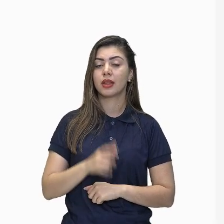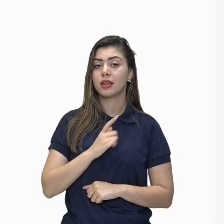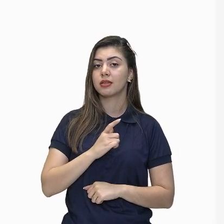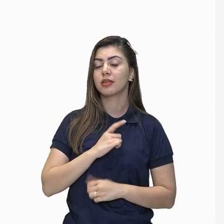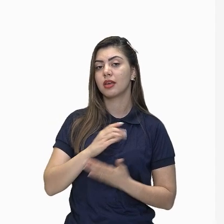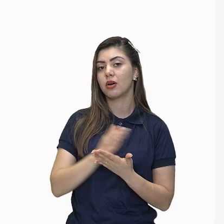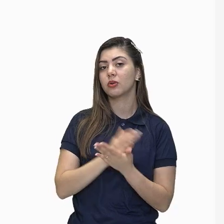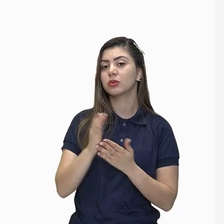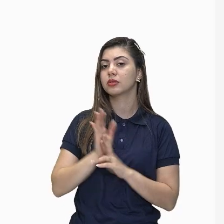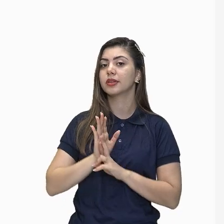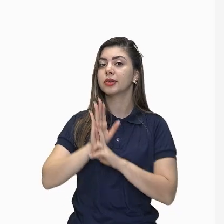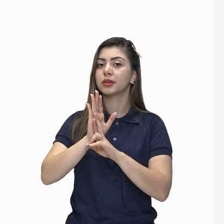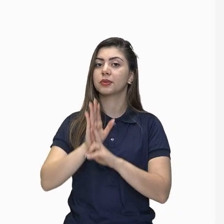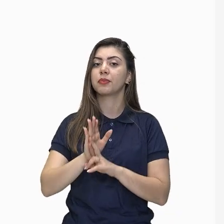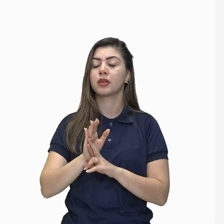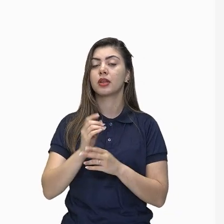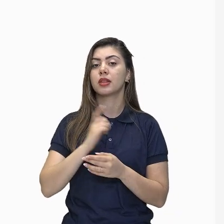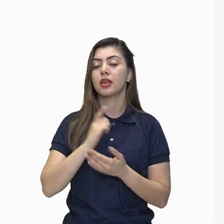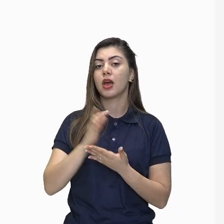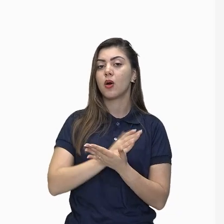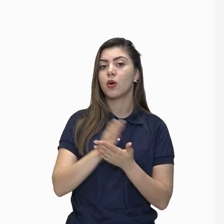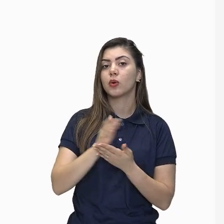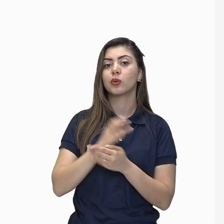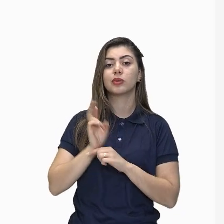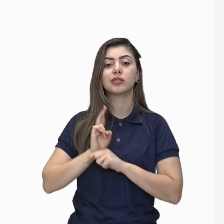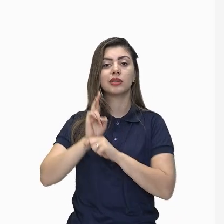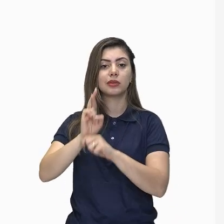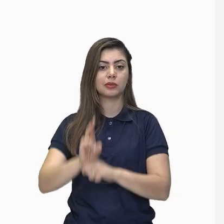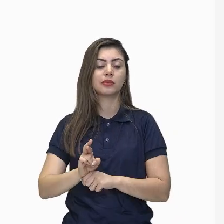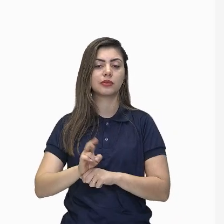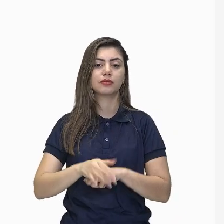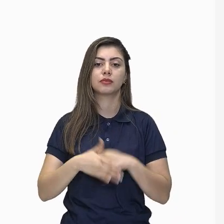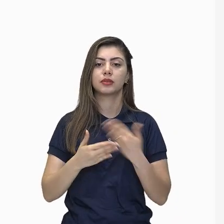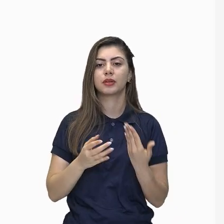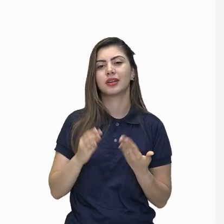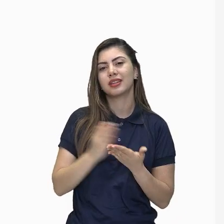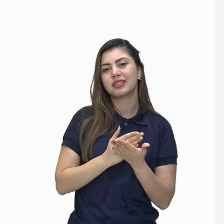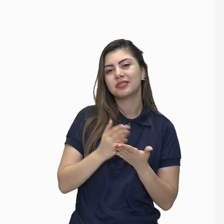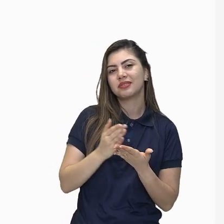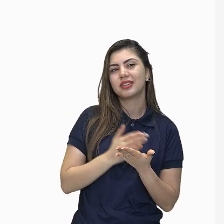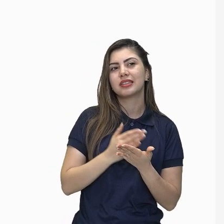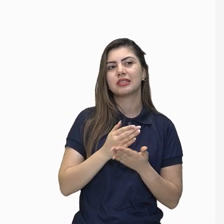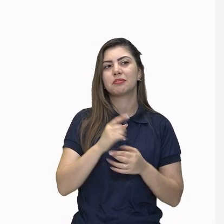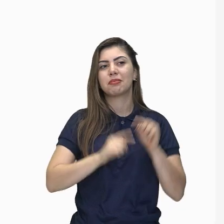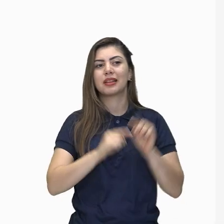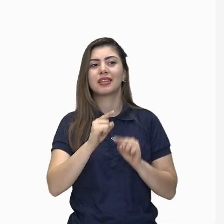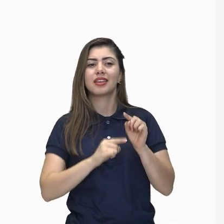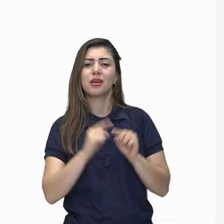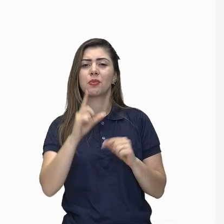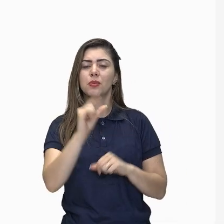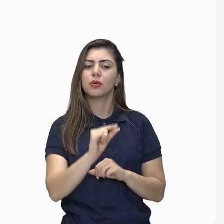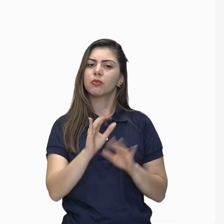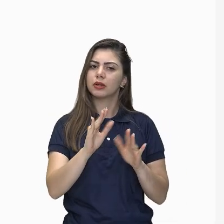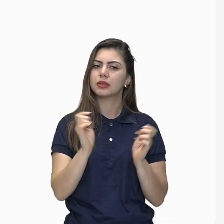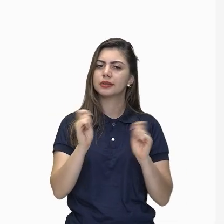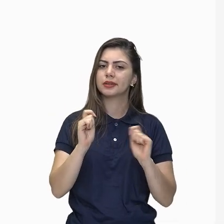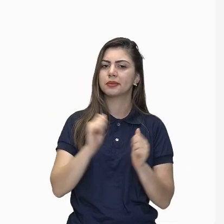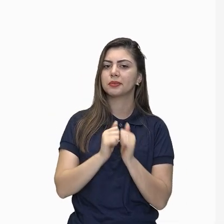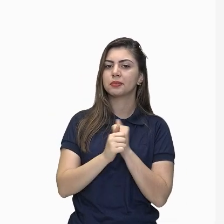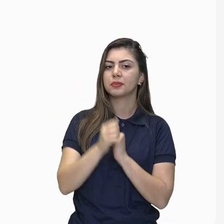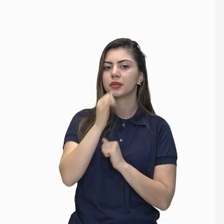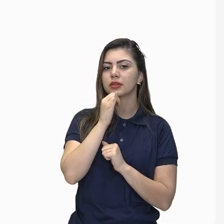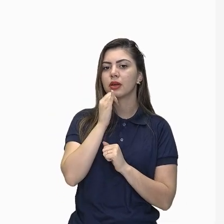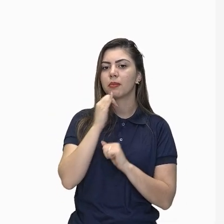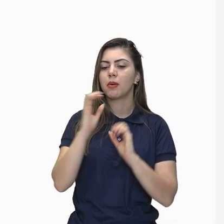poucos materiais, é possível vivenciar o esporte com qualidade. As aulas podem incluir jogos reduzidos com